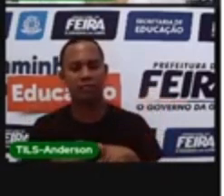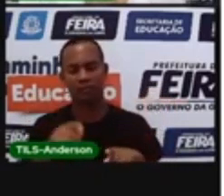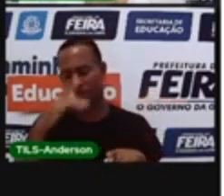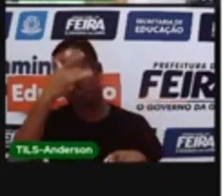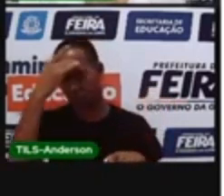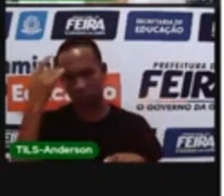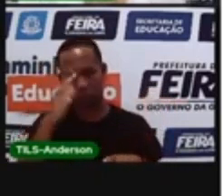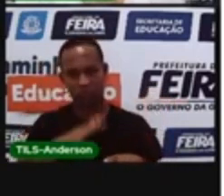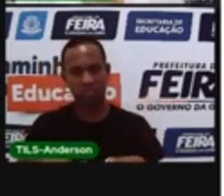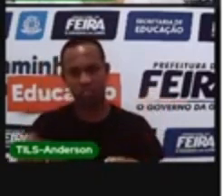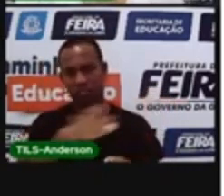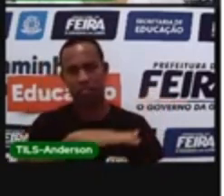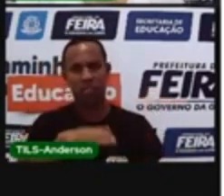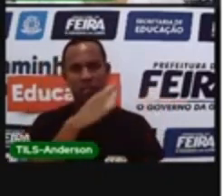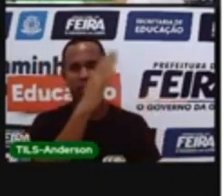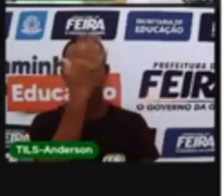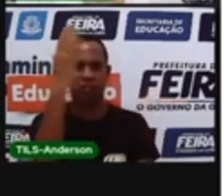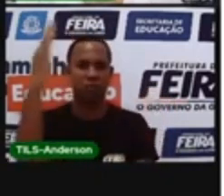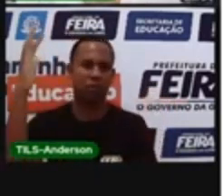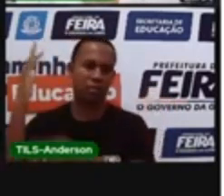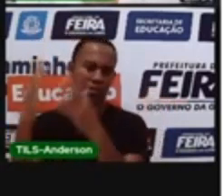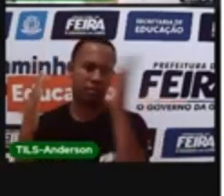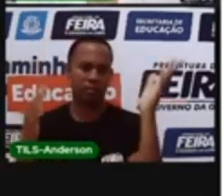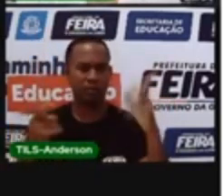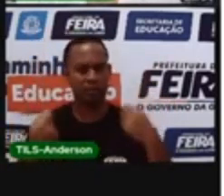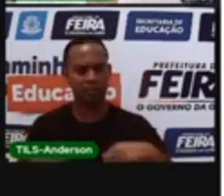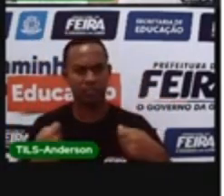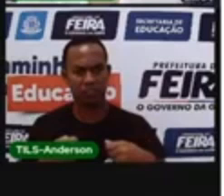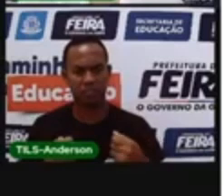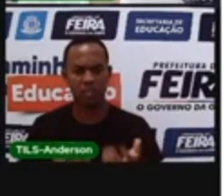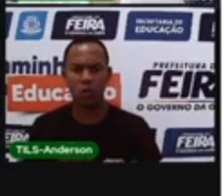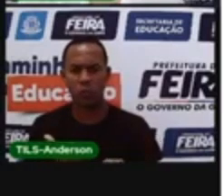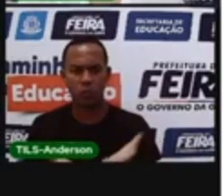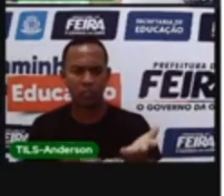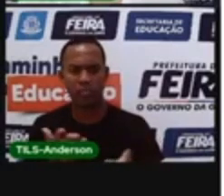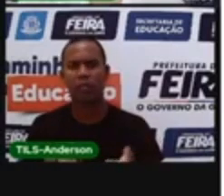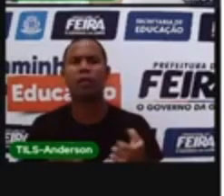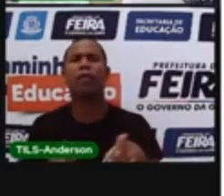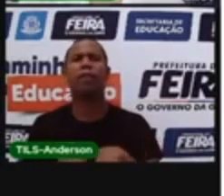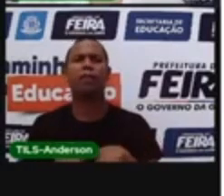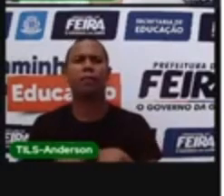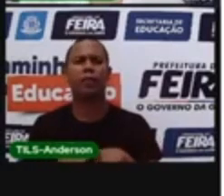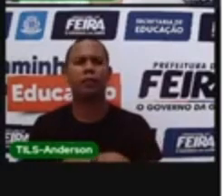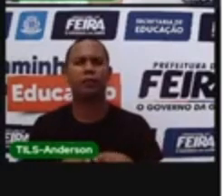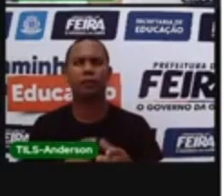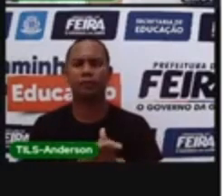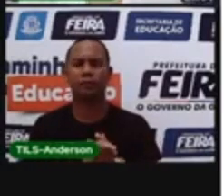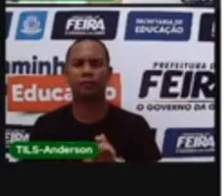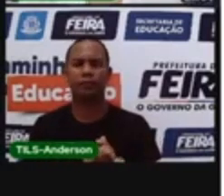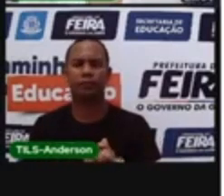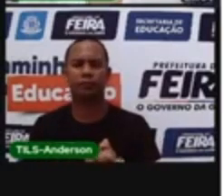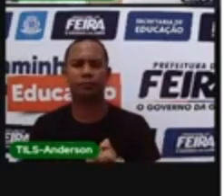Para a natureza. E a gente precisa cuidar da natureza, não precisa? Exatamente.